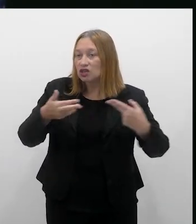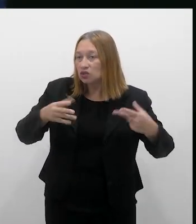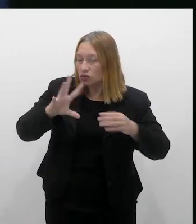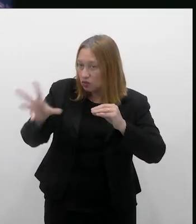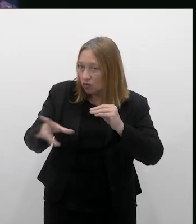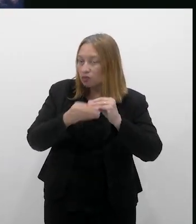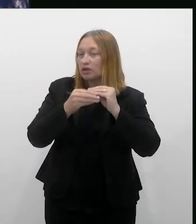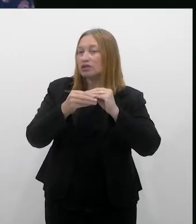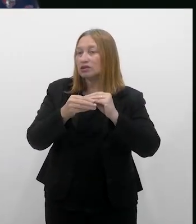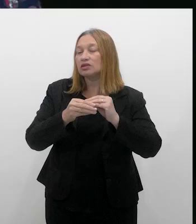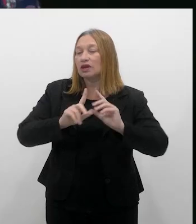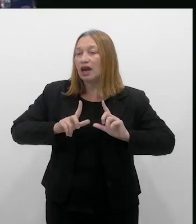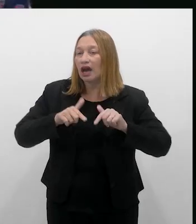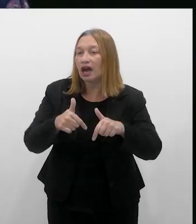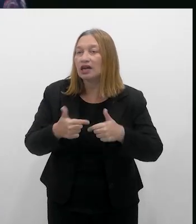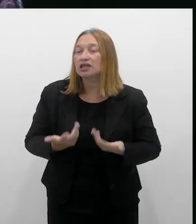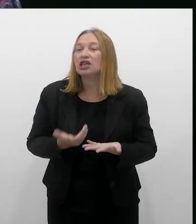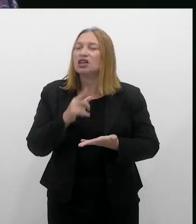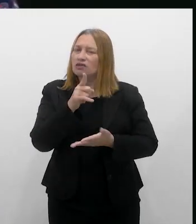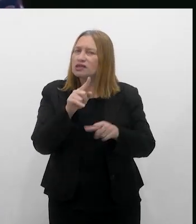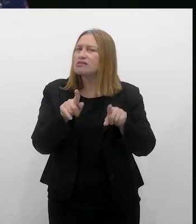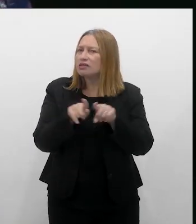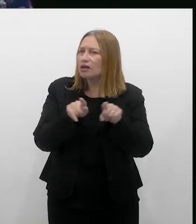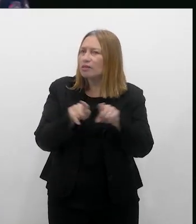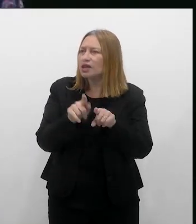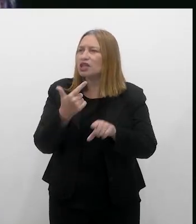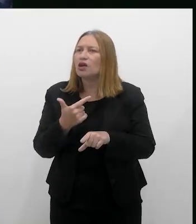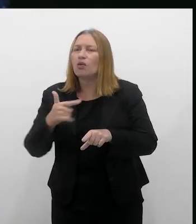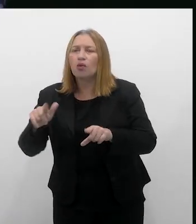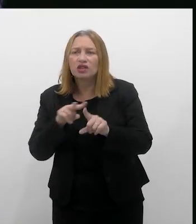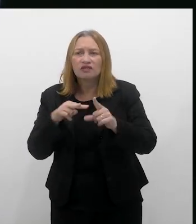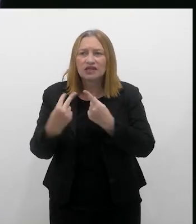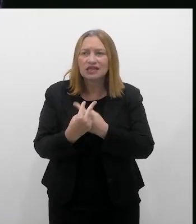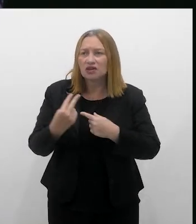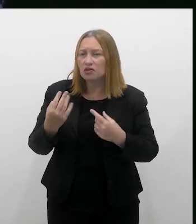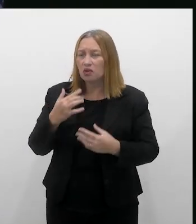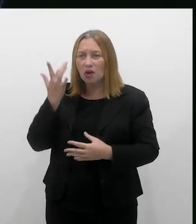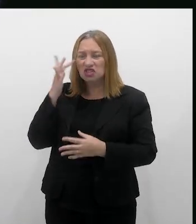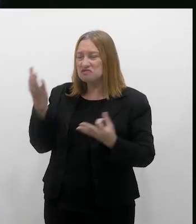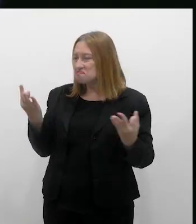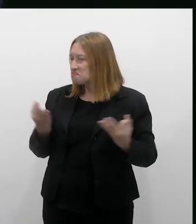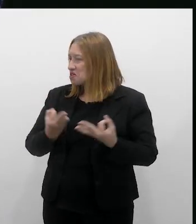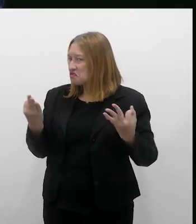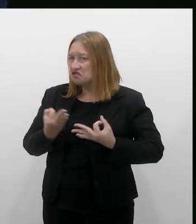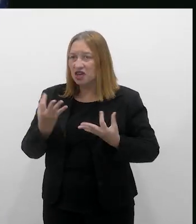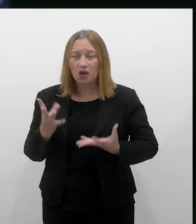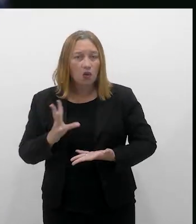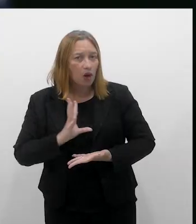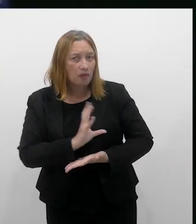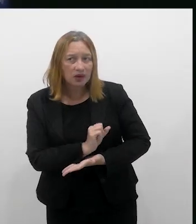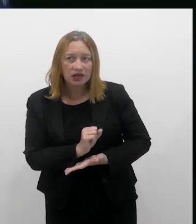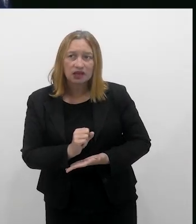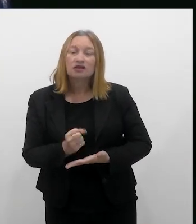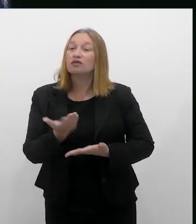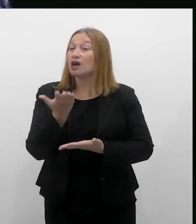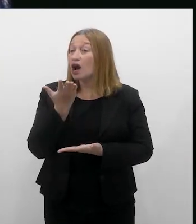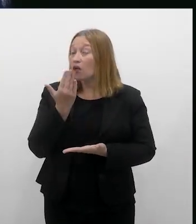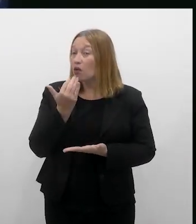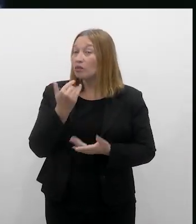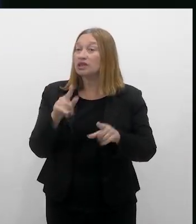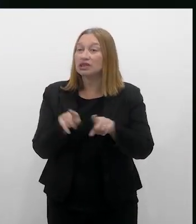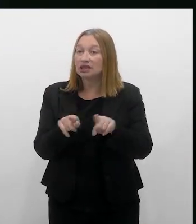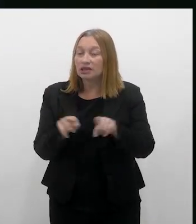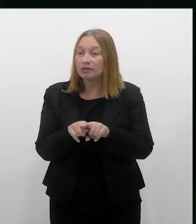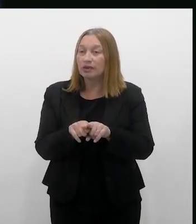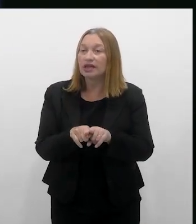como você está falando, as coisas complementares funcionam, né? E você também tem outro ponto que eu achei sensacional, que eu adorei, que